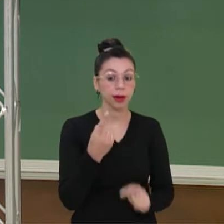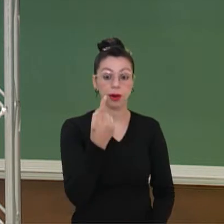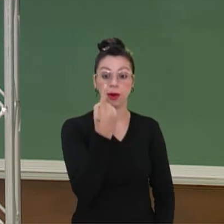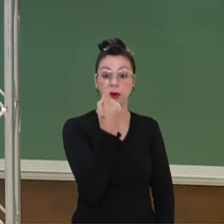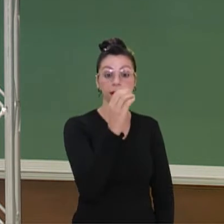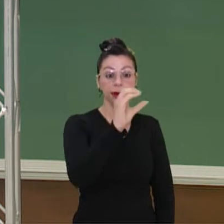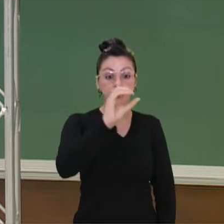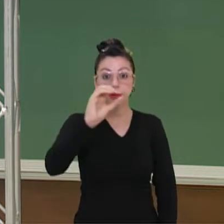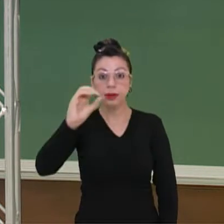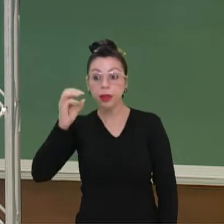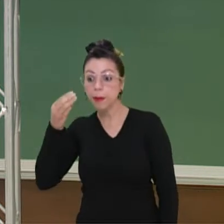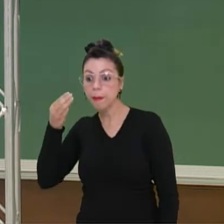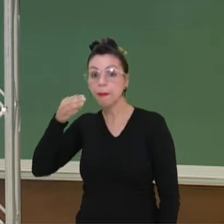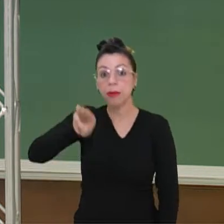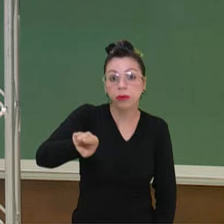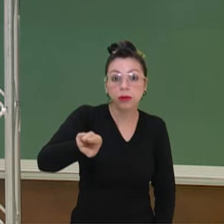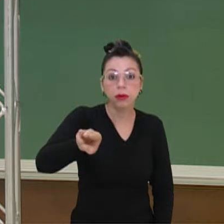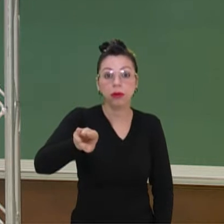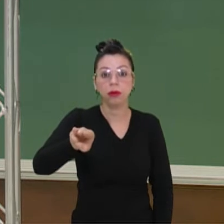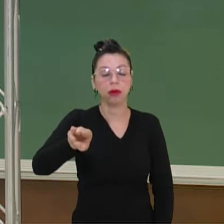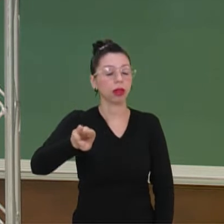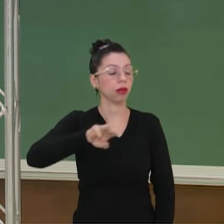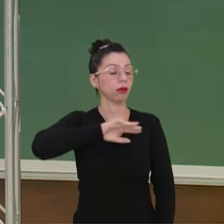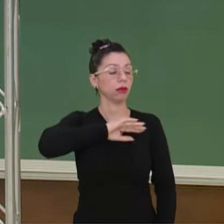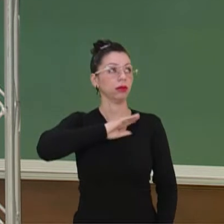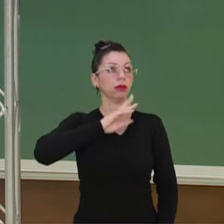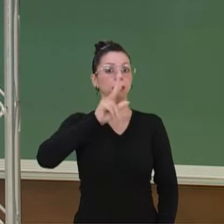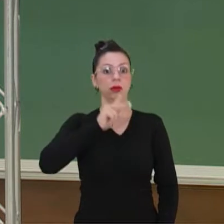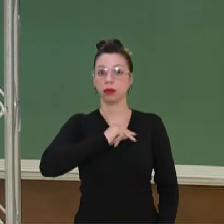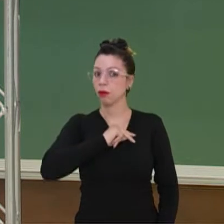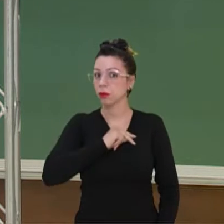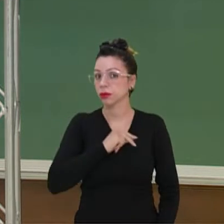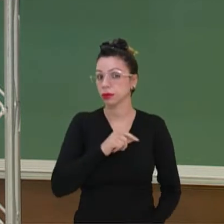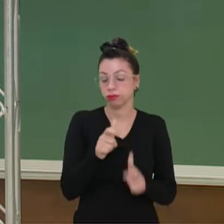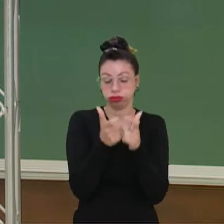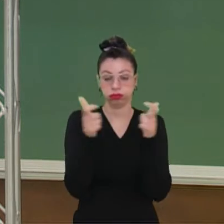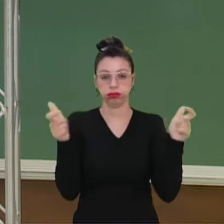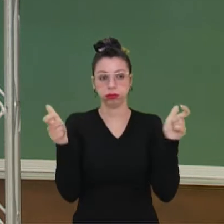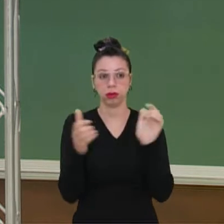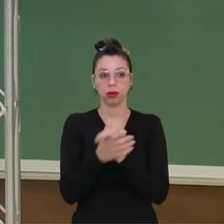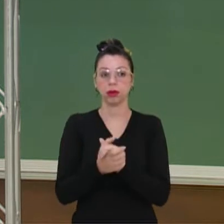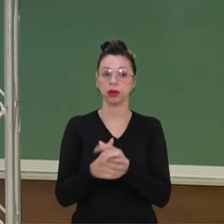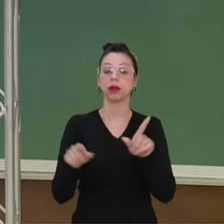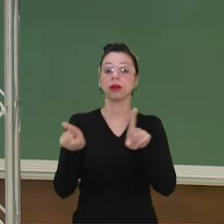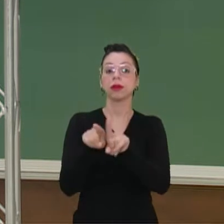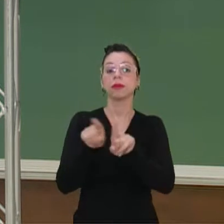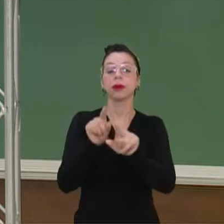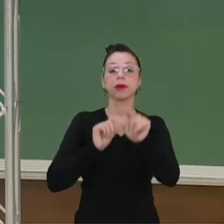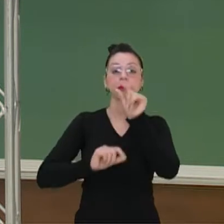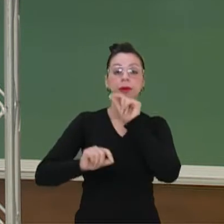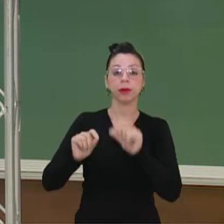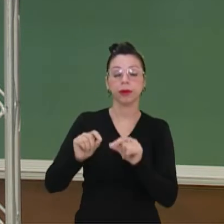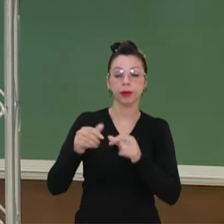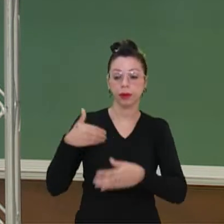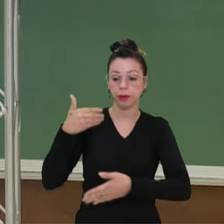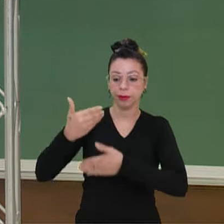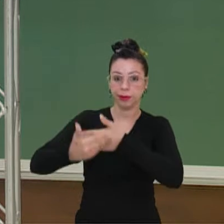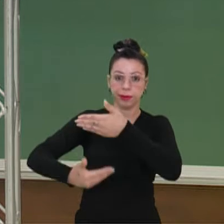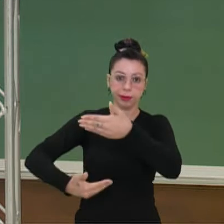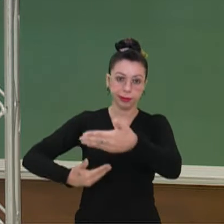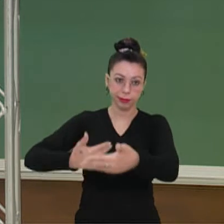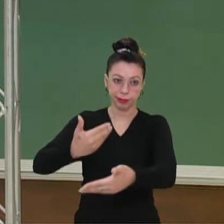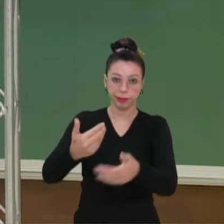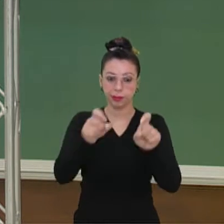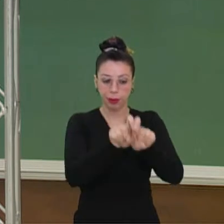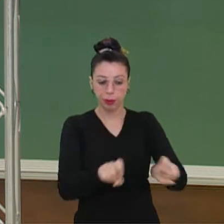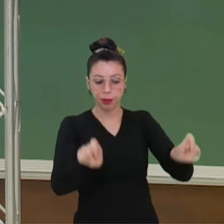bilhões, 100 bilhões, nossa, é muita coisa, mas tranquilo. Uma das grandezas determinantes para o desempenho de um